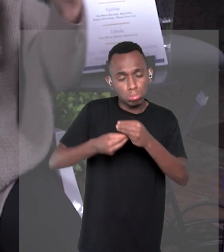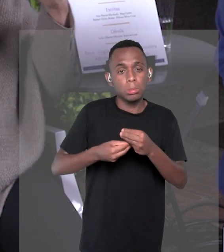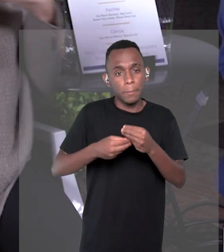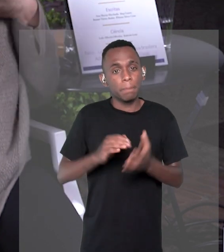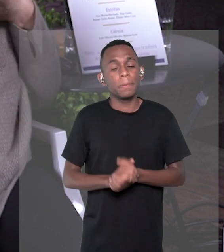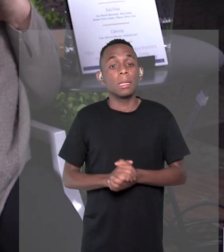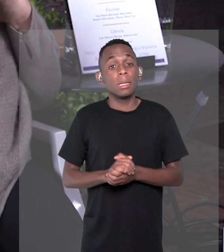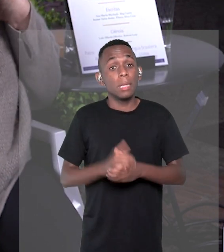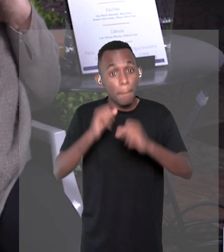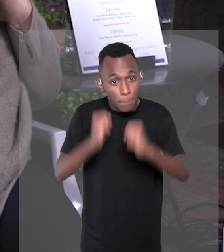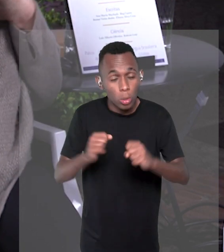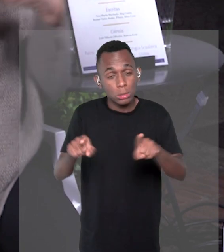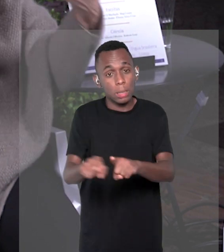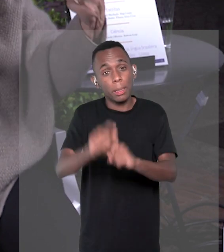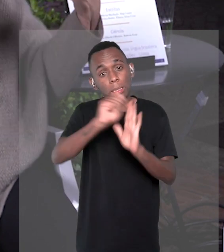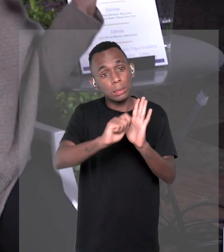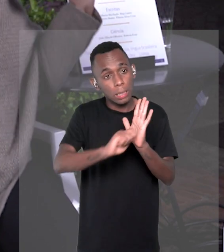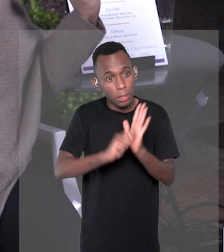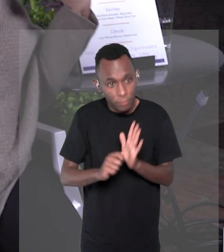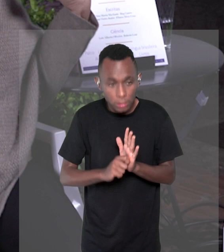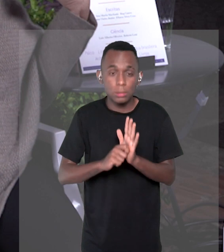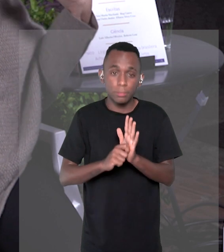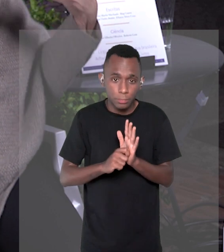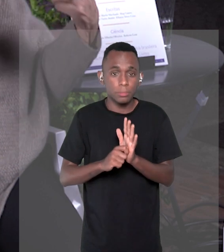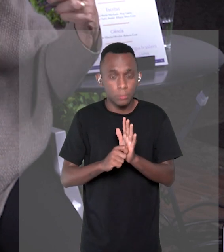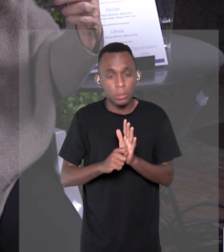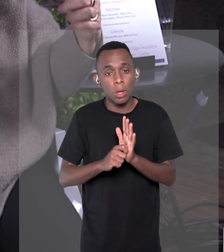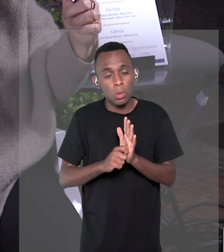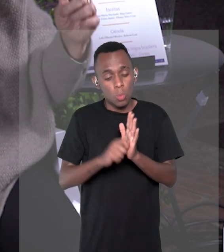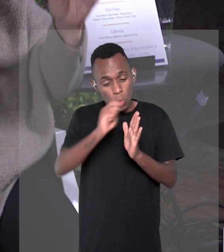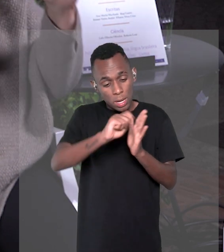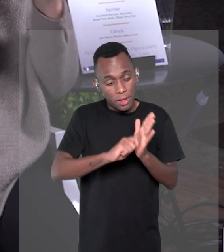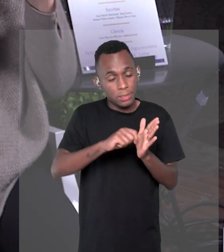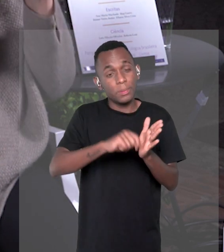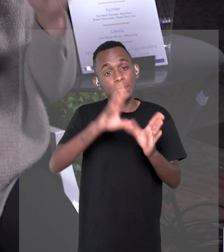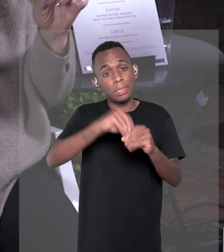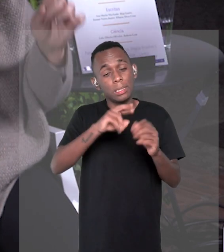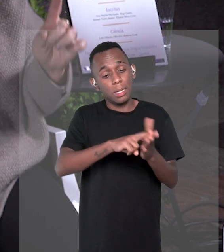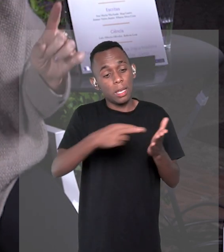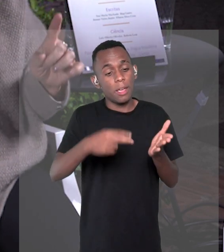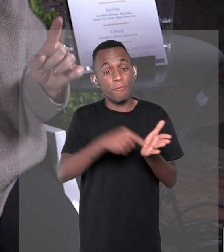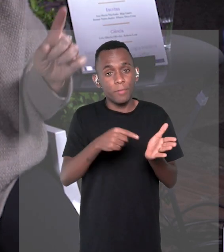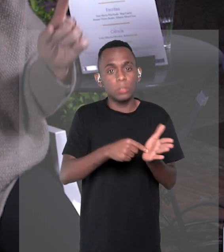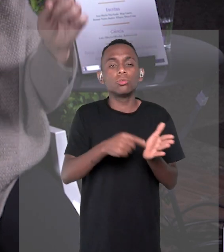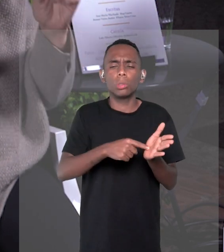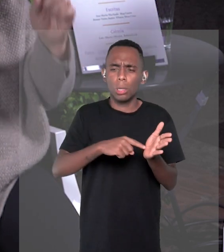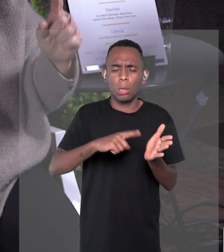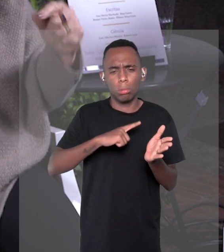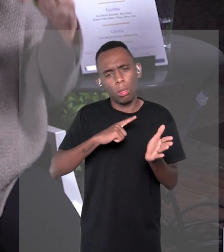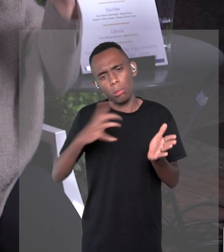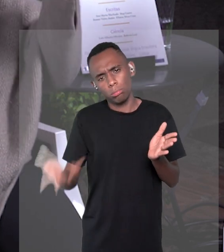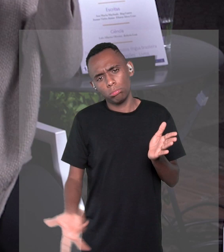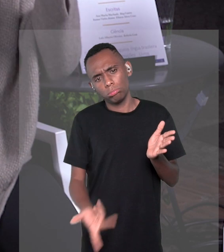uma grande gratidão por esse senhor por conta disso, né? Porque é muito importante, eu acho,